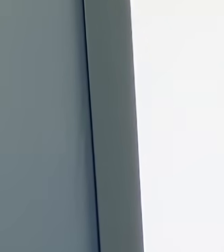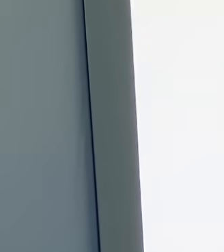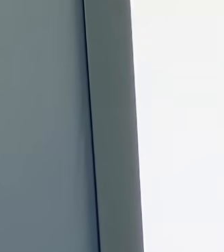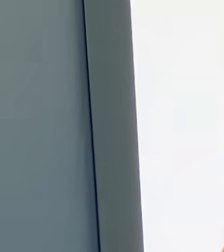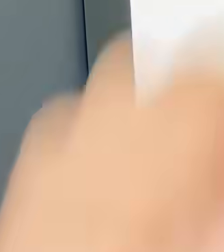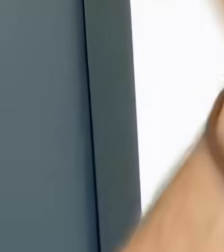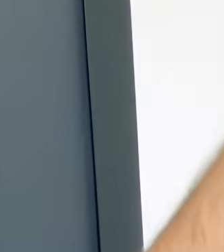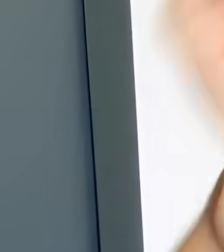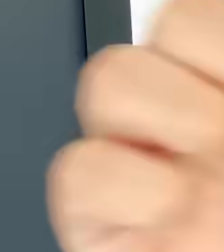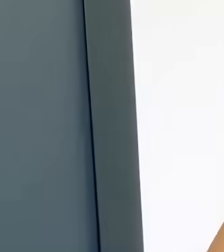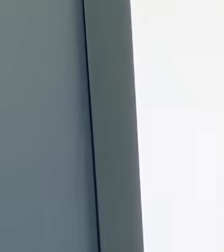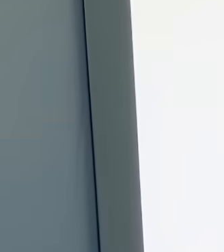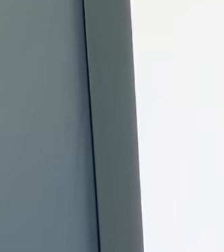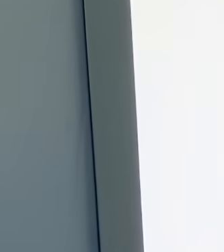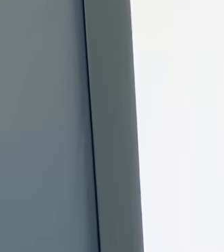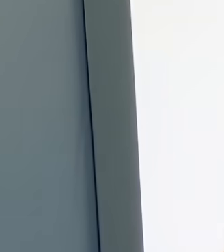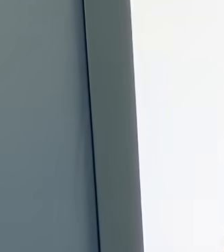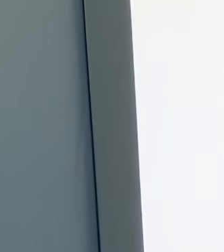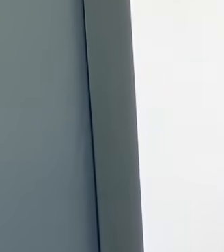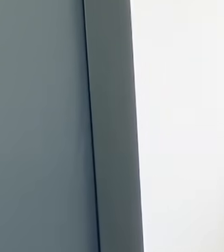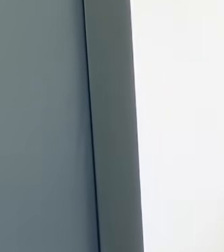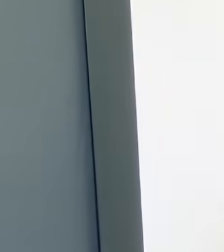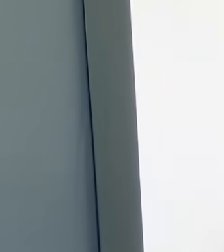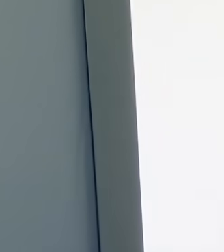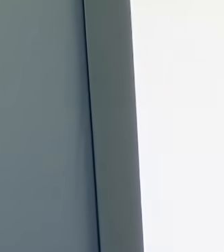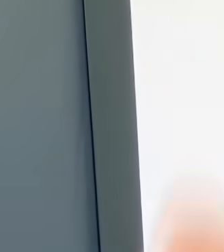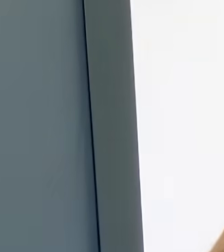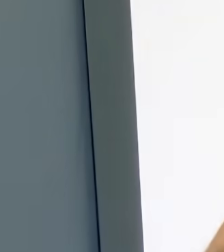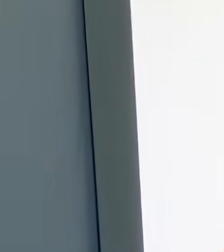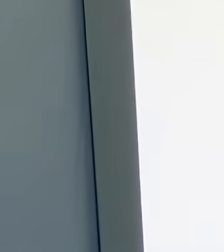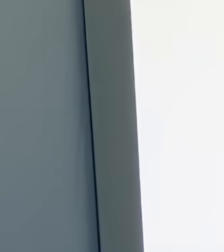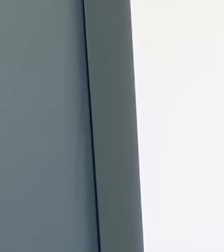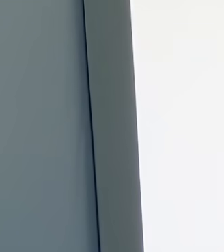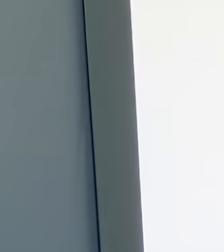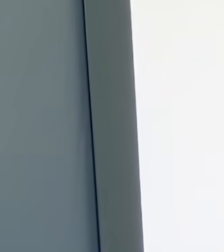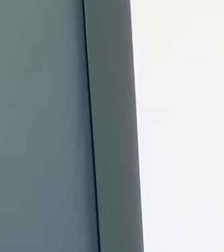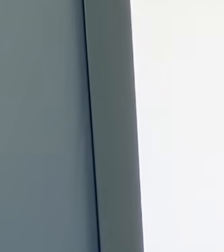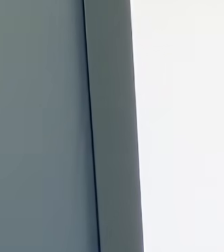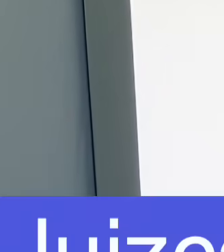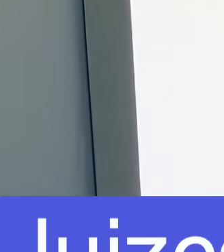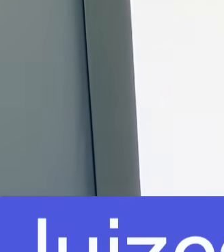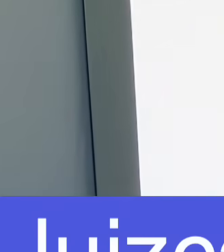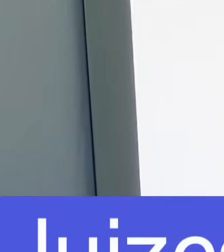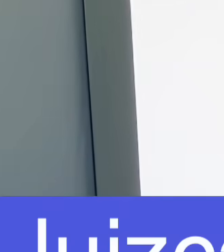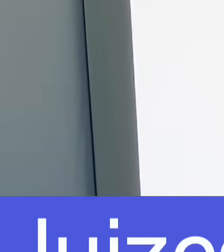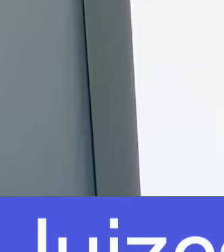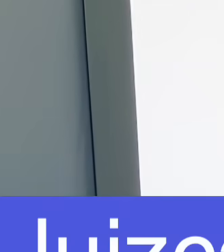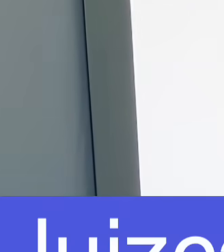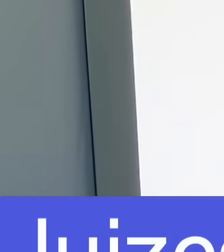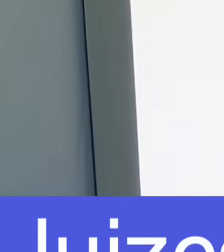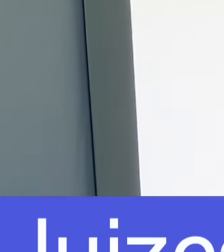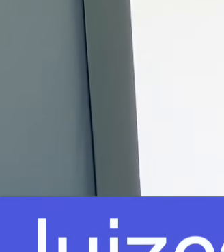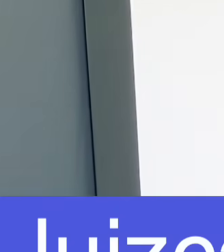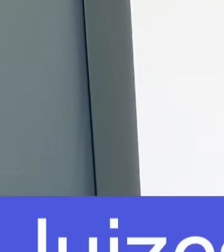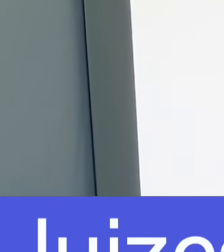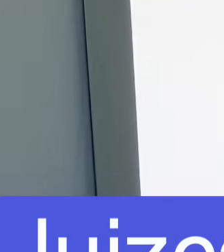de verdade ser um apoiador do canal. Pode ser com qualquer valor. Minha chave Pix é o e-mail